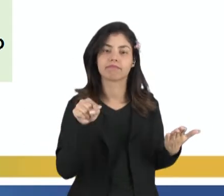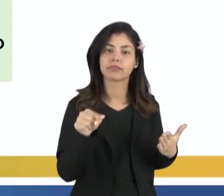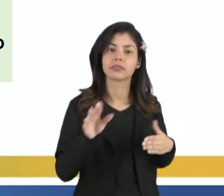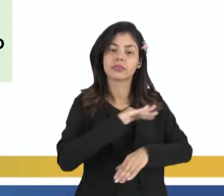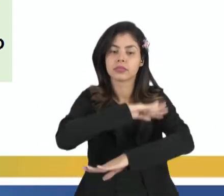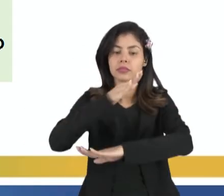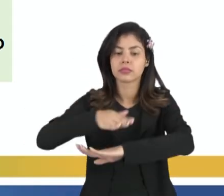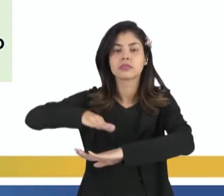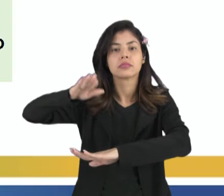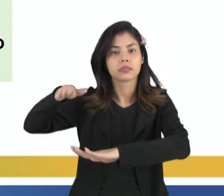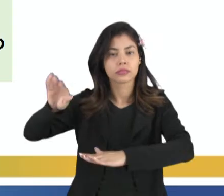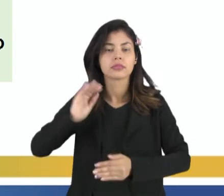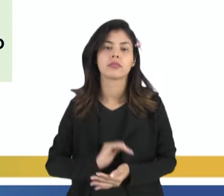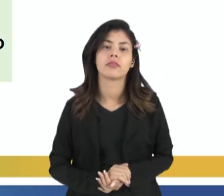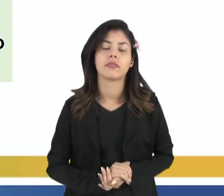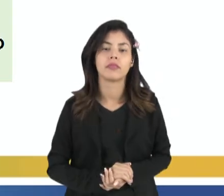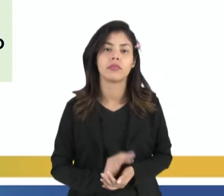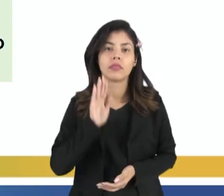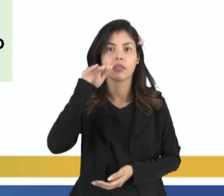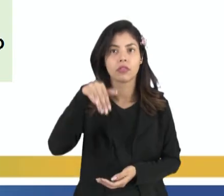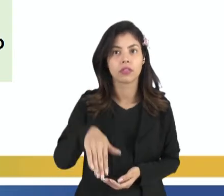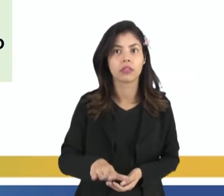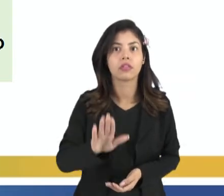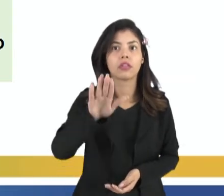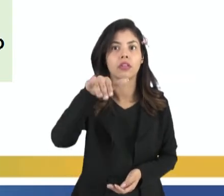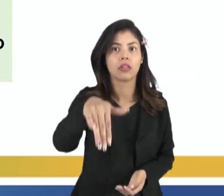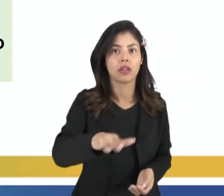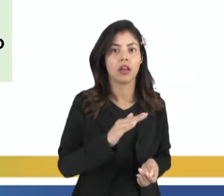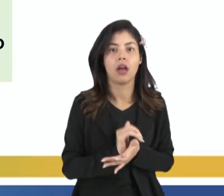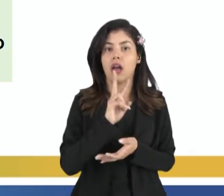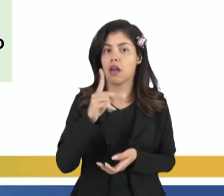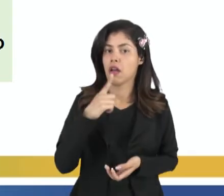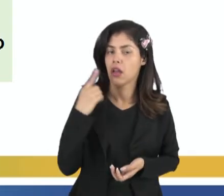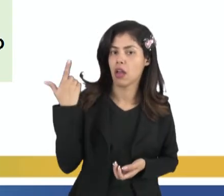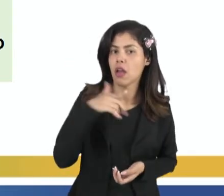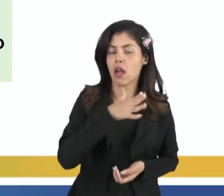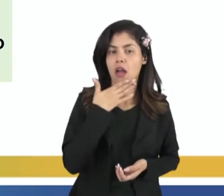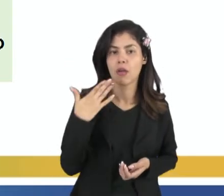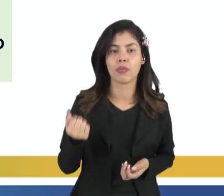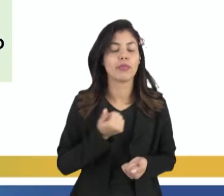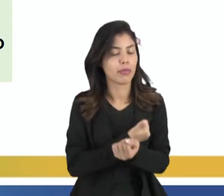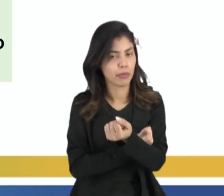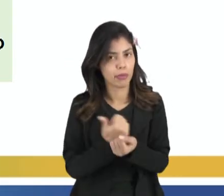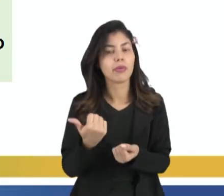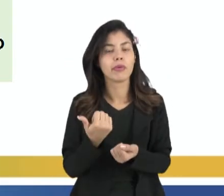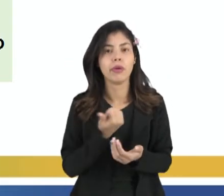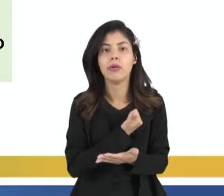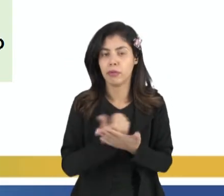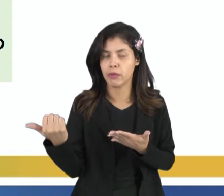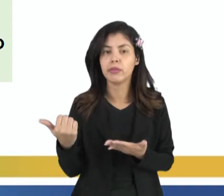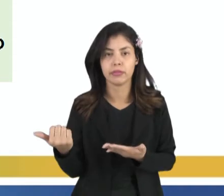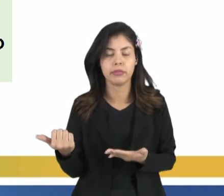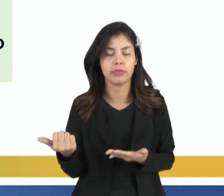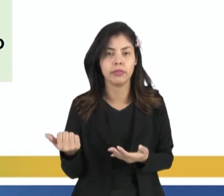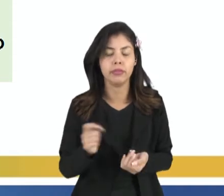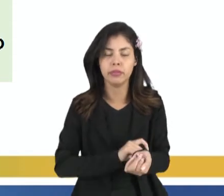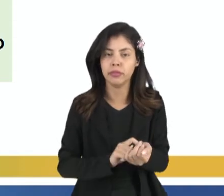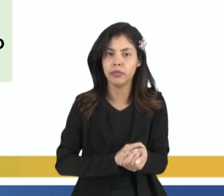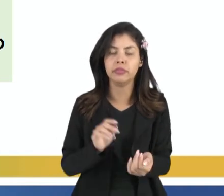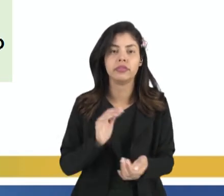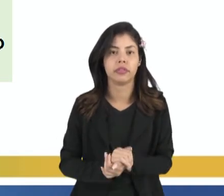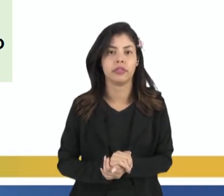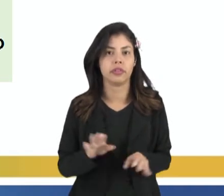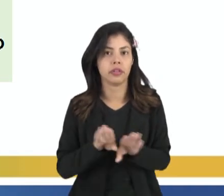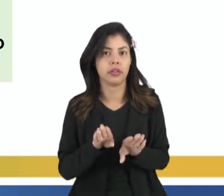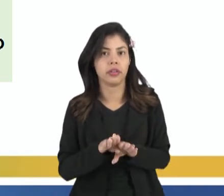da montanha-russa, tudo bem, né, ir nesse mecanismo, você vai ter uma reação nervosa e vai chegar o momento